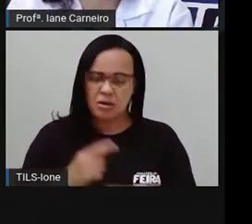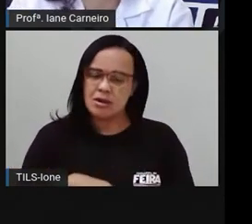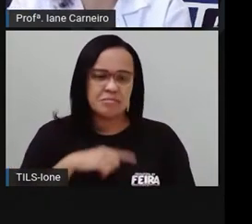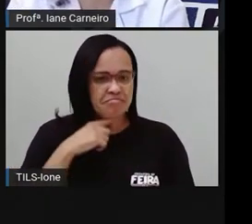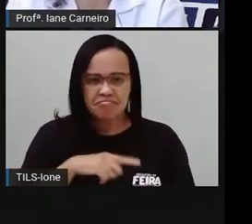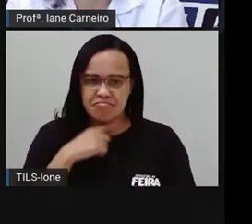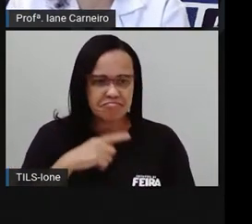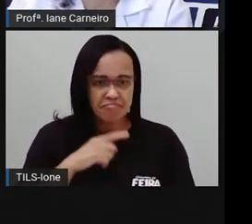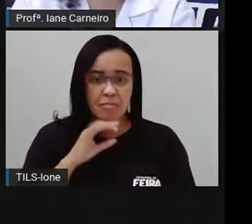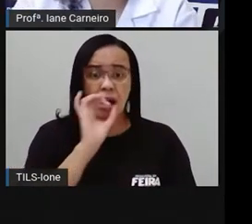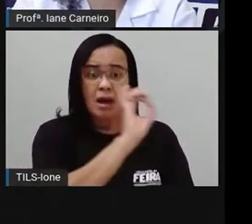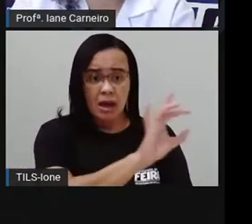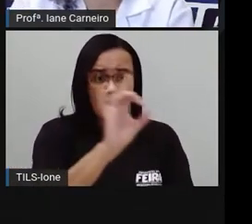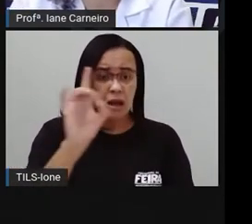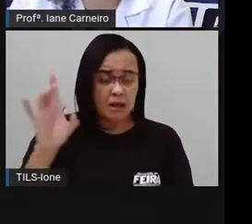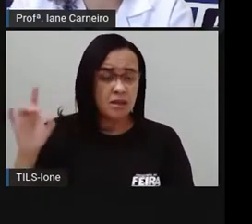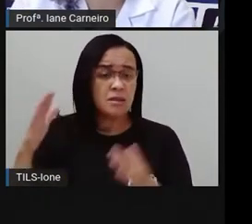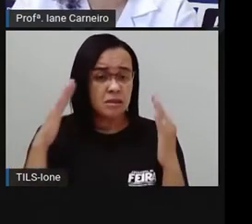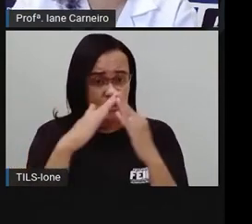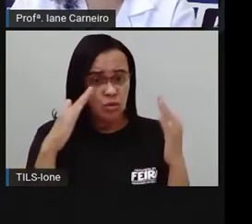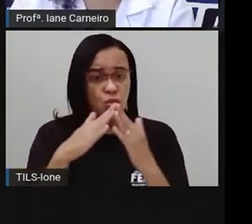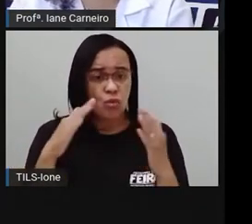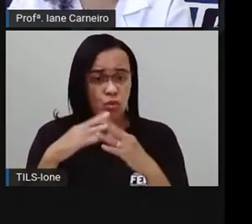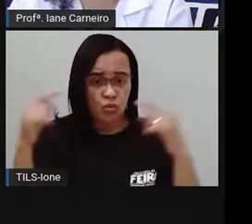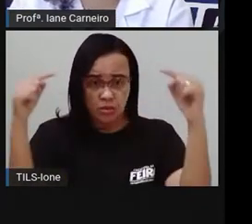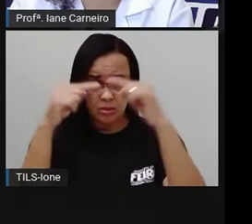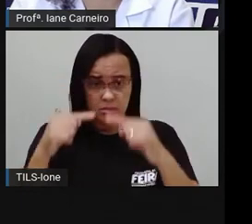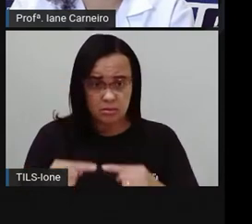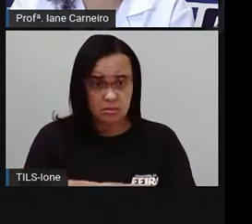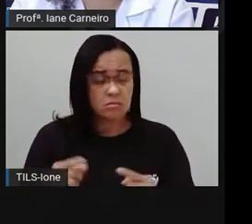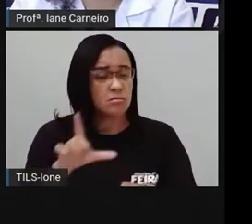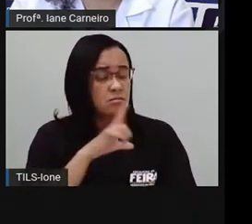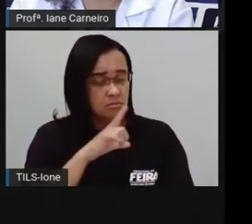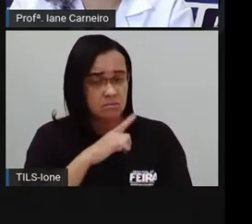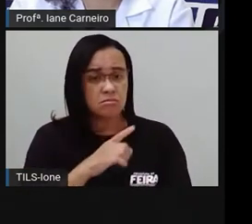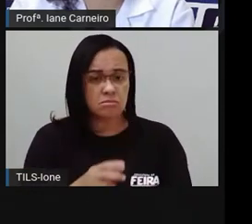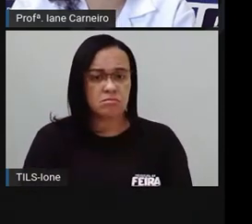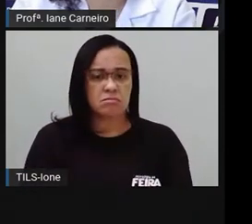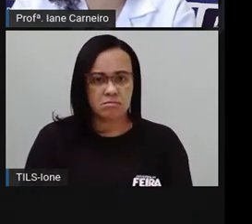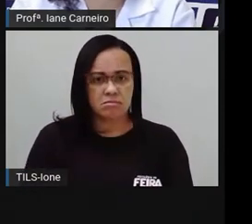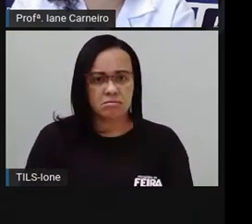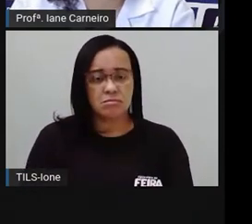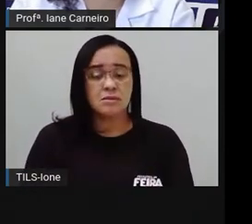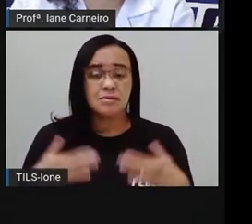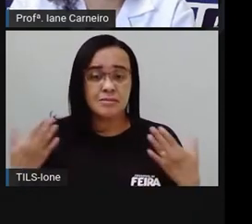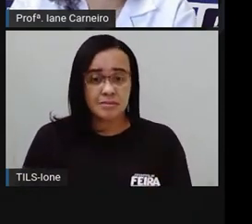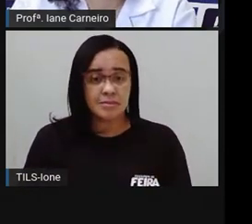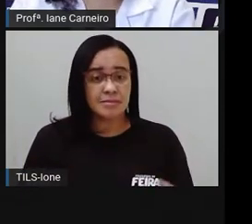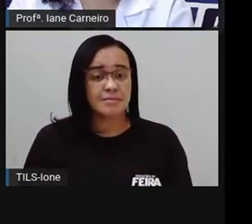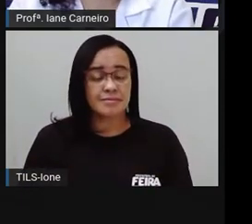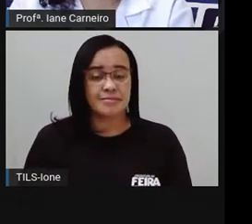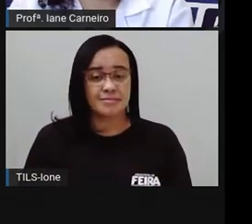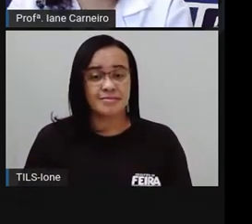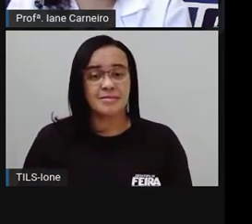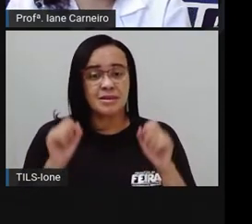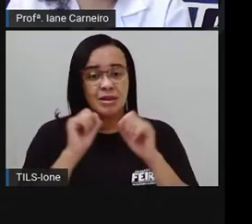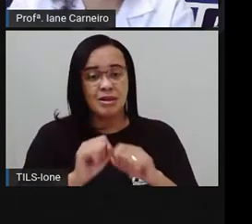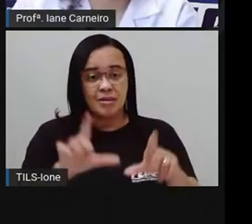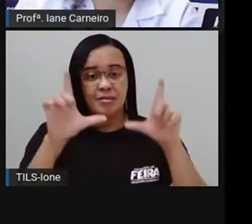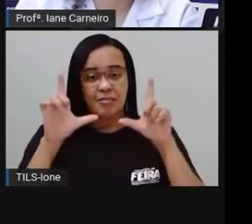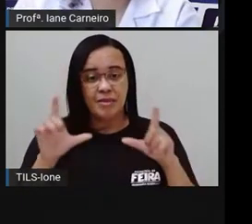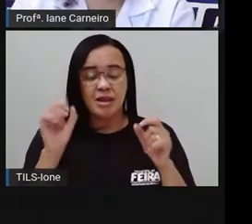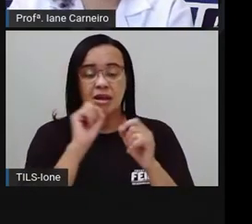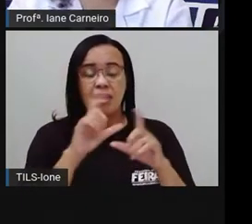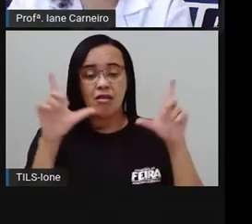vai ter o seu lugar, o seu cantinho de ficar descansando lá. Então, a Pró colocou aqui, ó, alguns objetos, né, que a